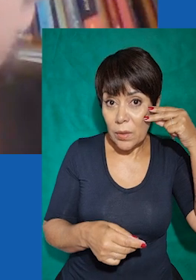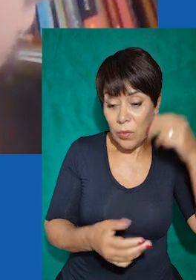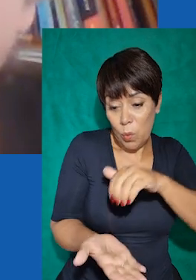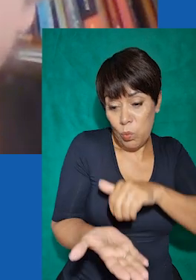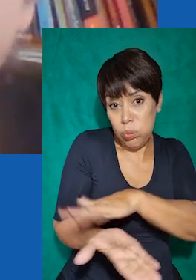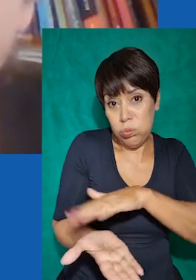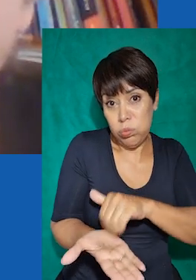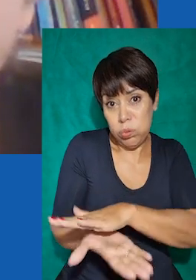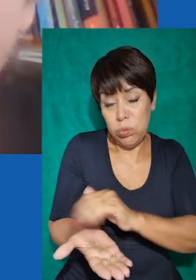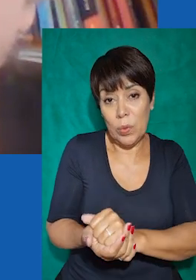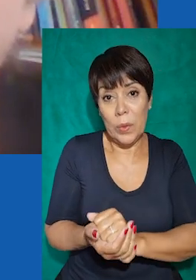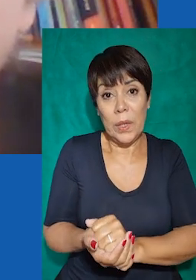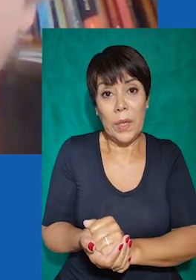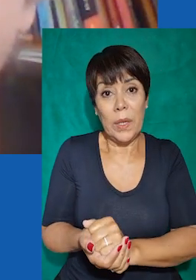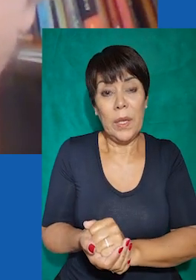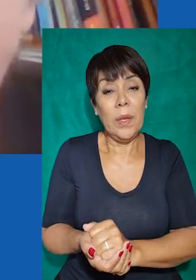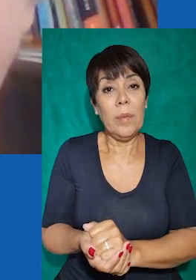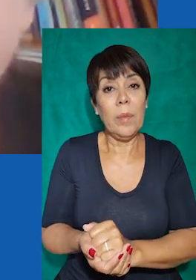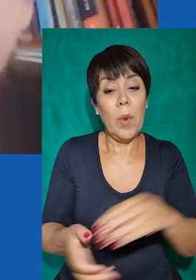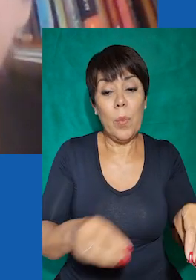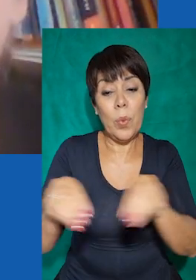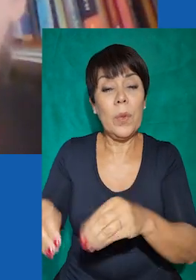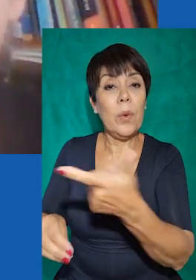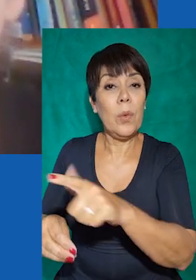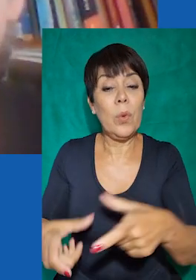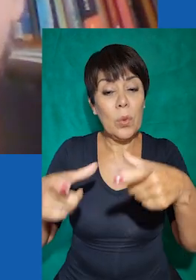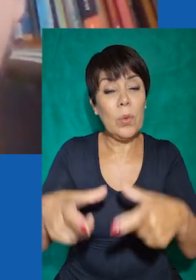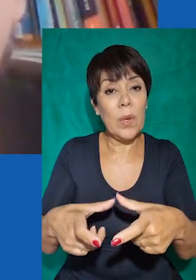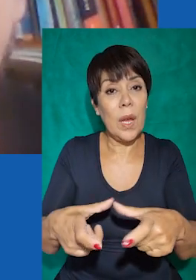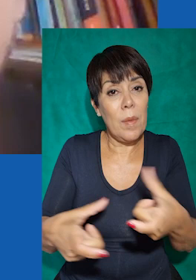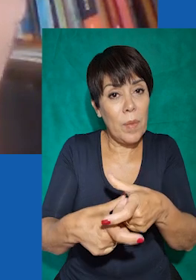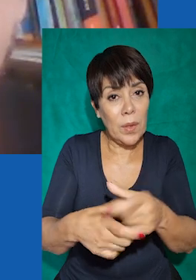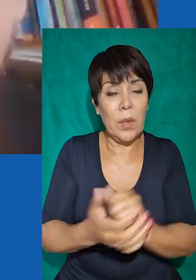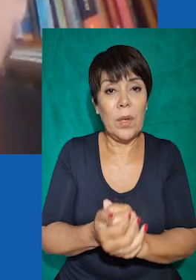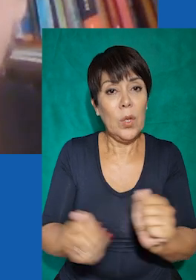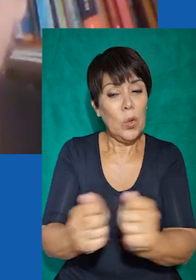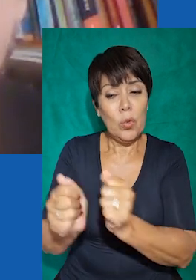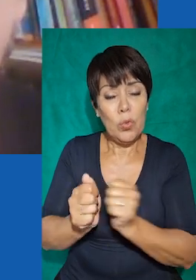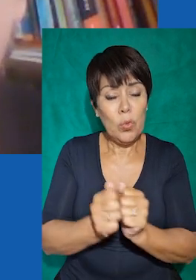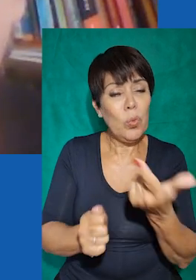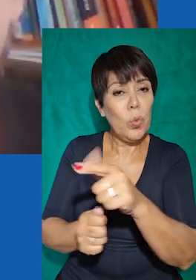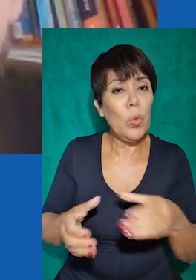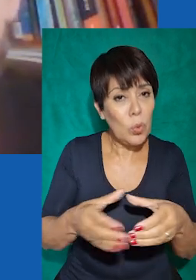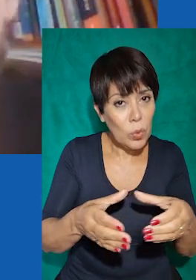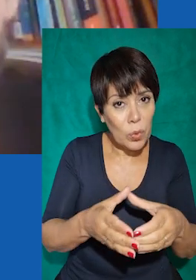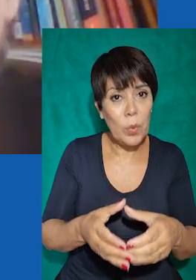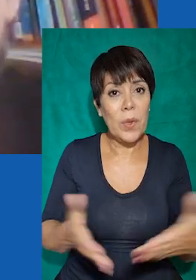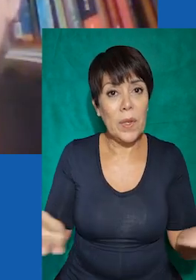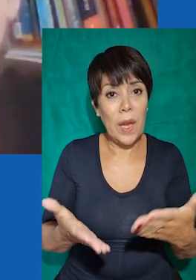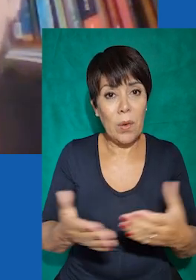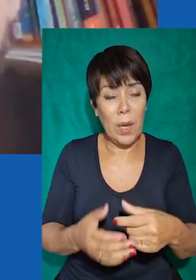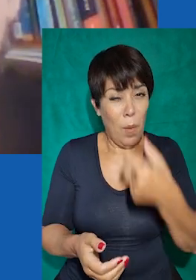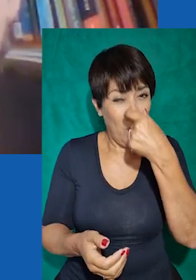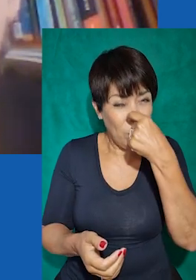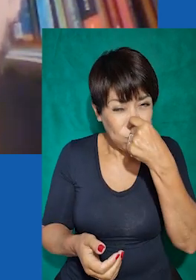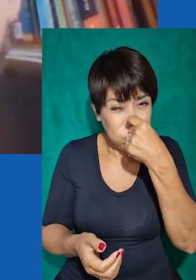expulsos, concentrados em algumas reservas mínimas, onde se juntaram etnias completamente diferentes e que estão